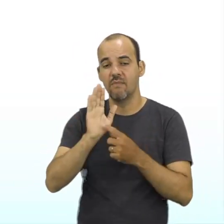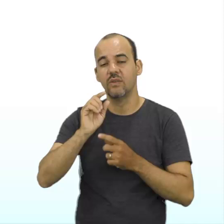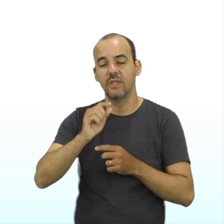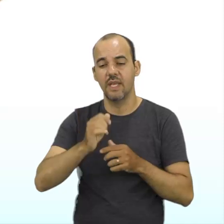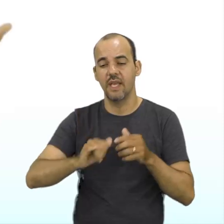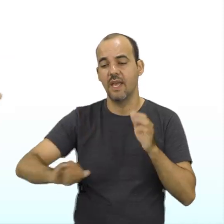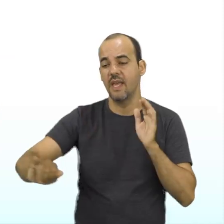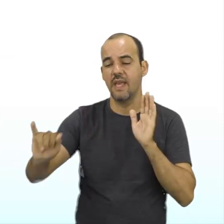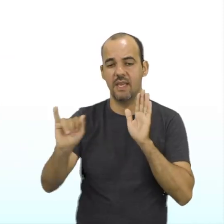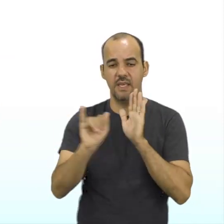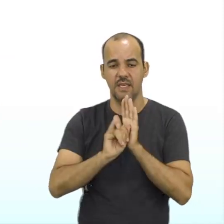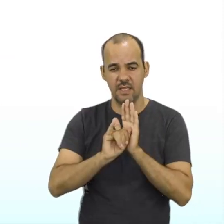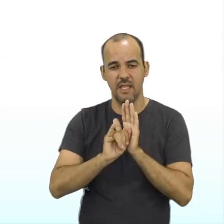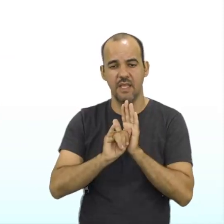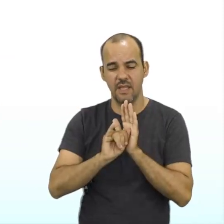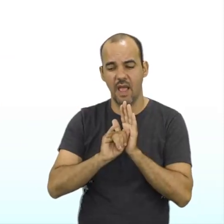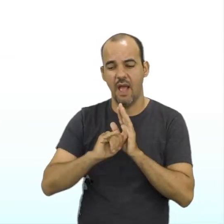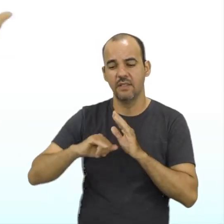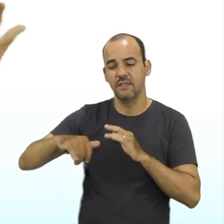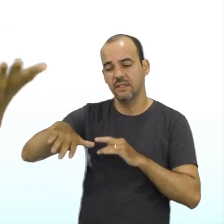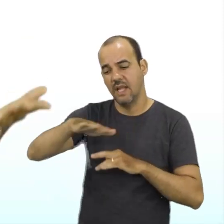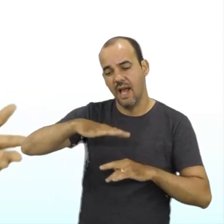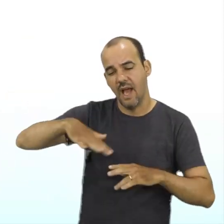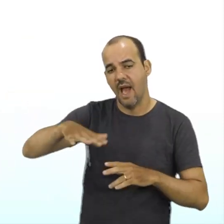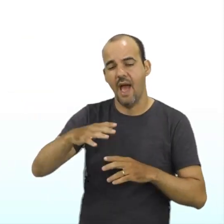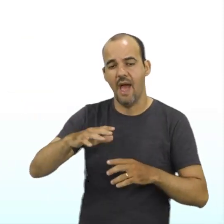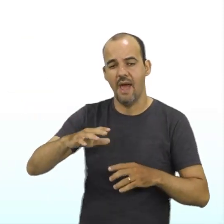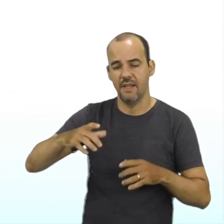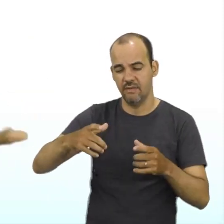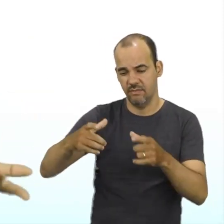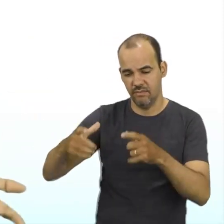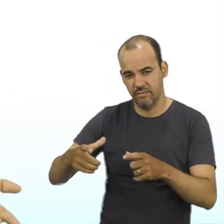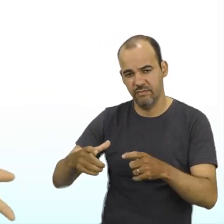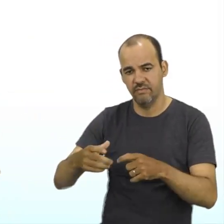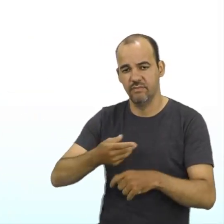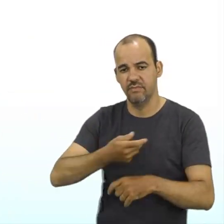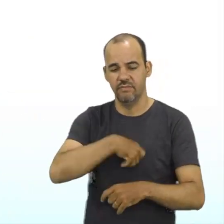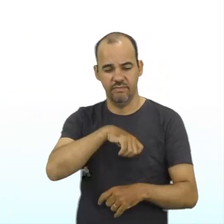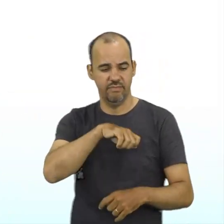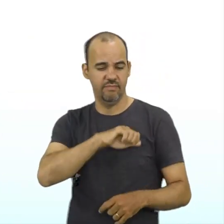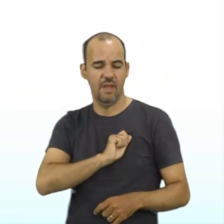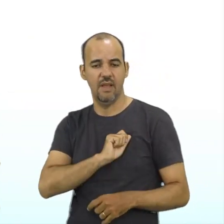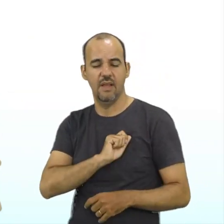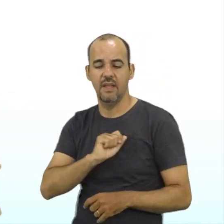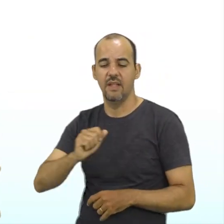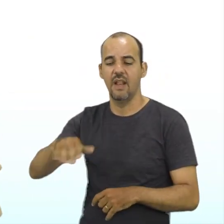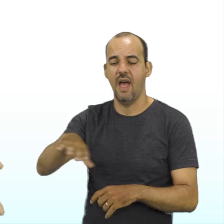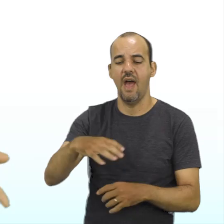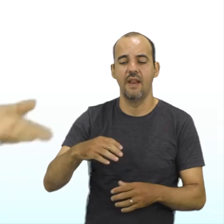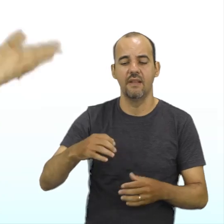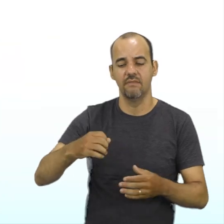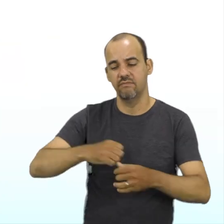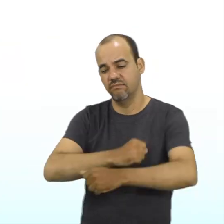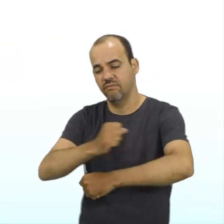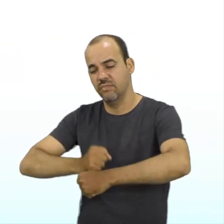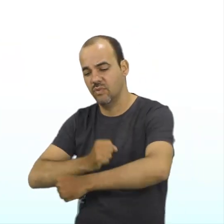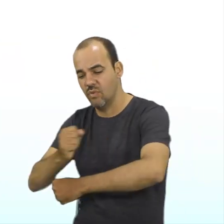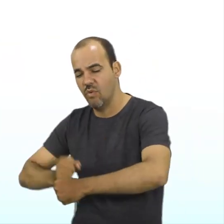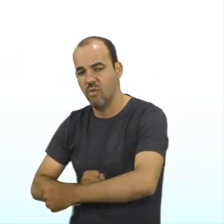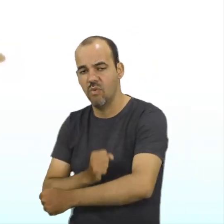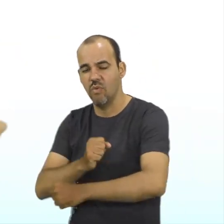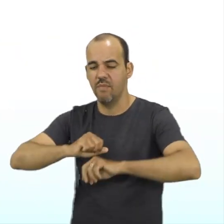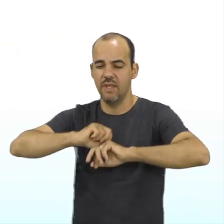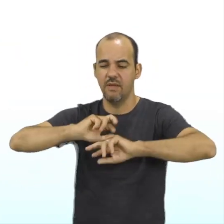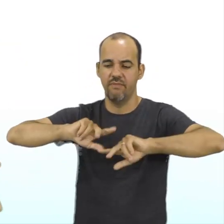dizendo que tudo a respeito da gastronomia, né? Que está sendo relatado aí nesse